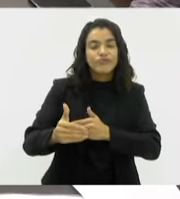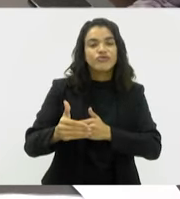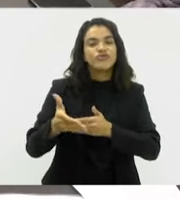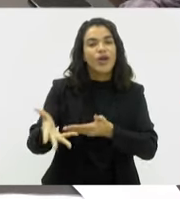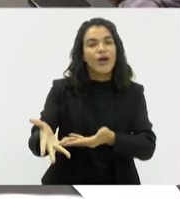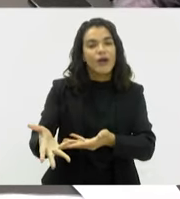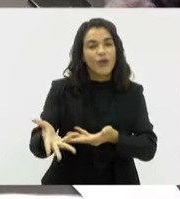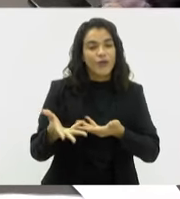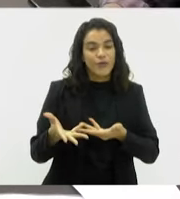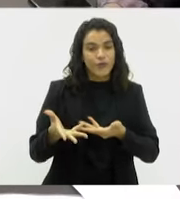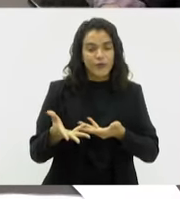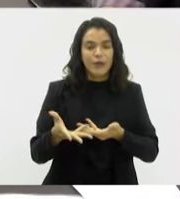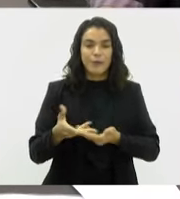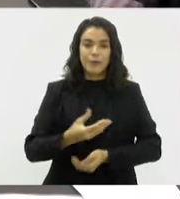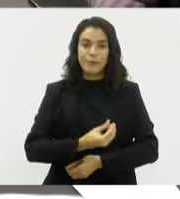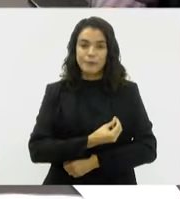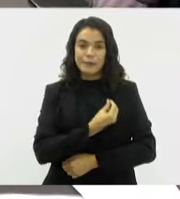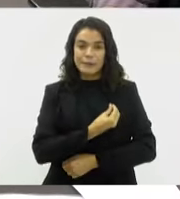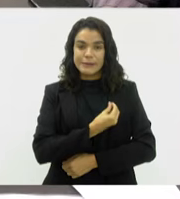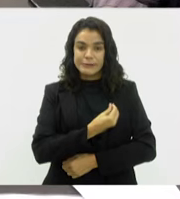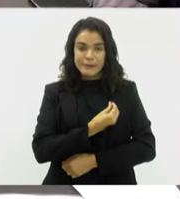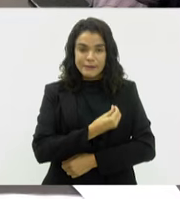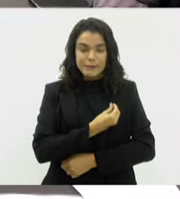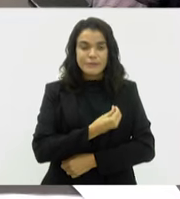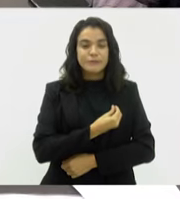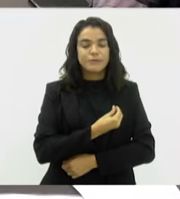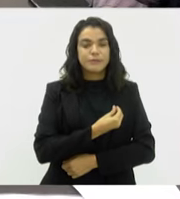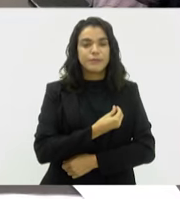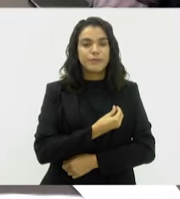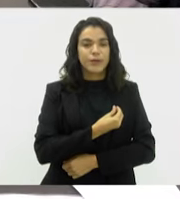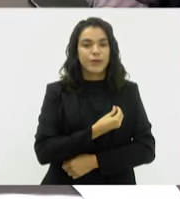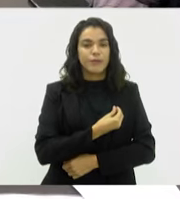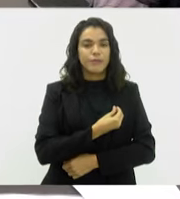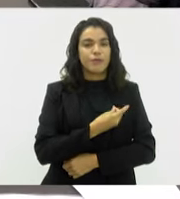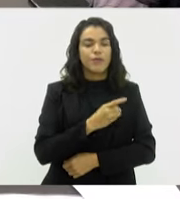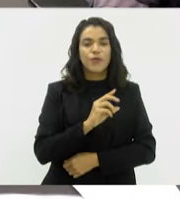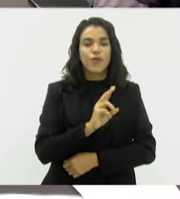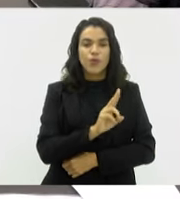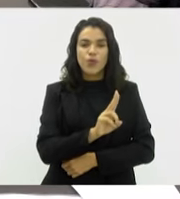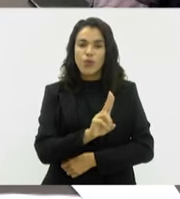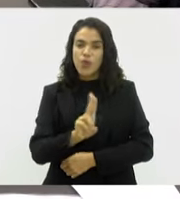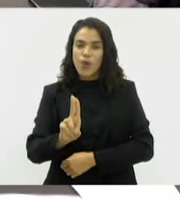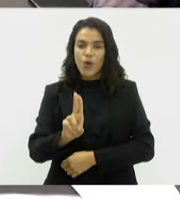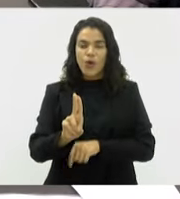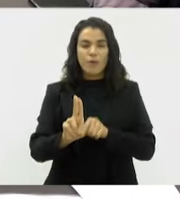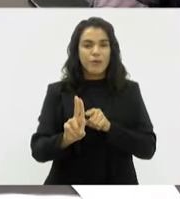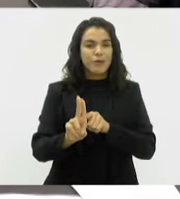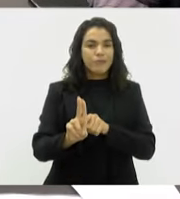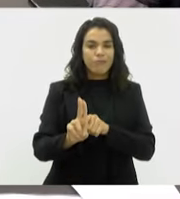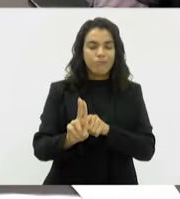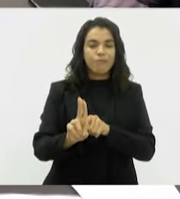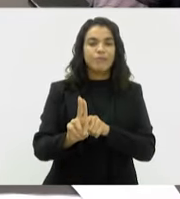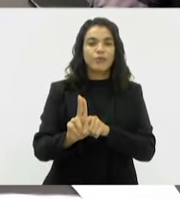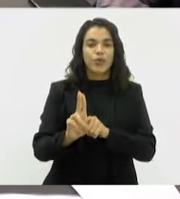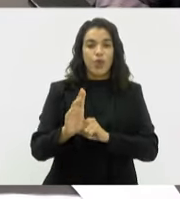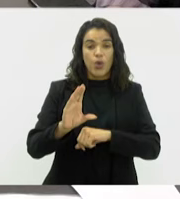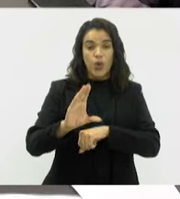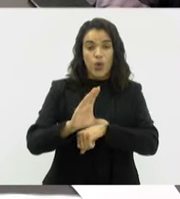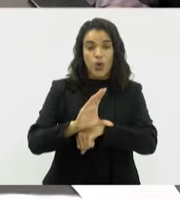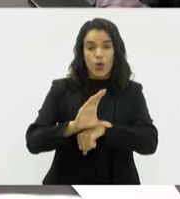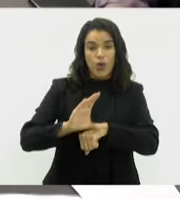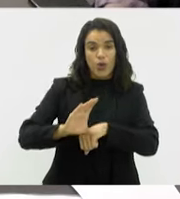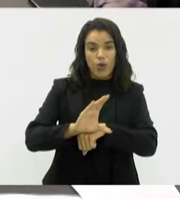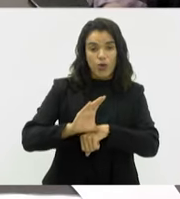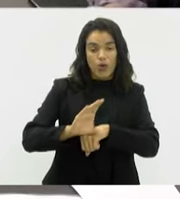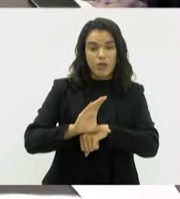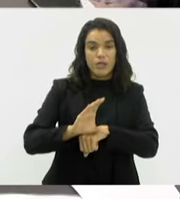convidado para participar do que foi chamado de colegiado de presidentes